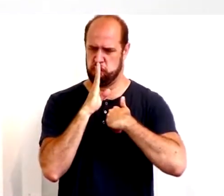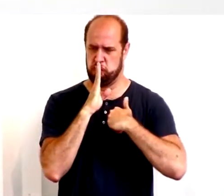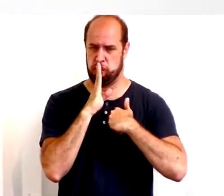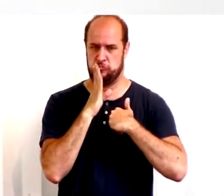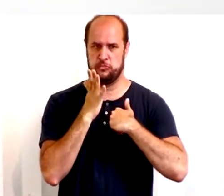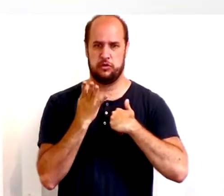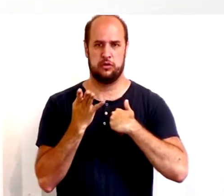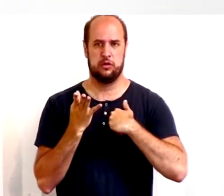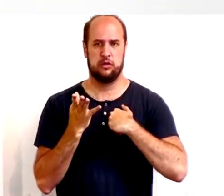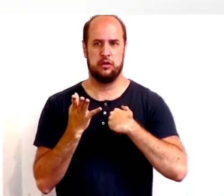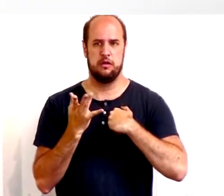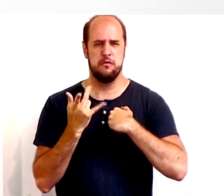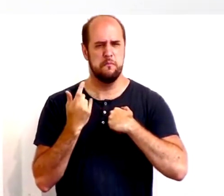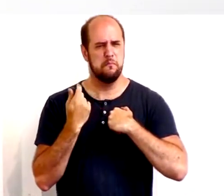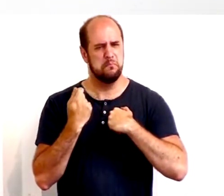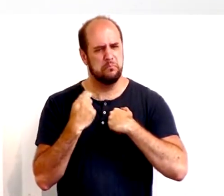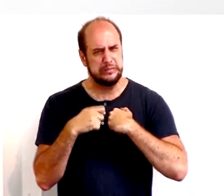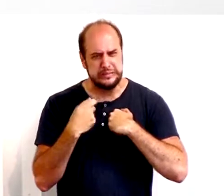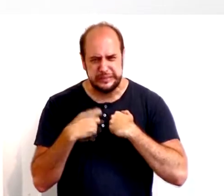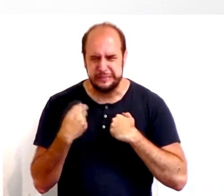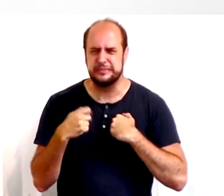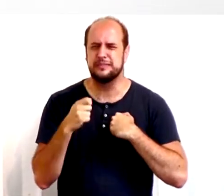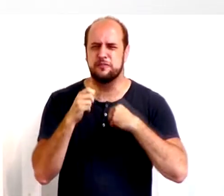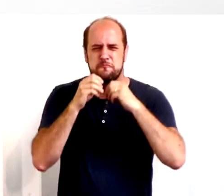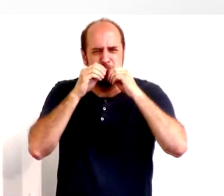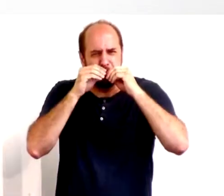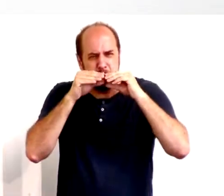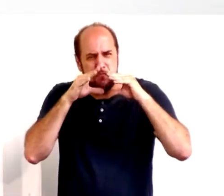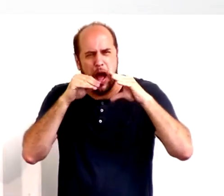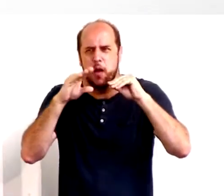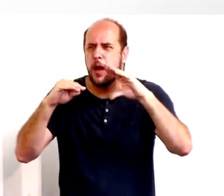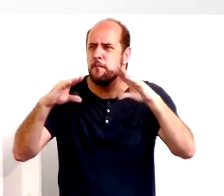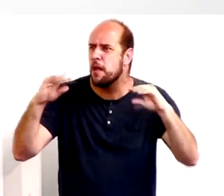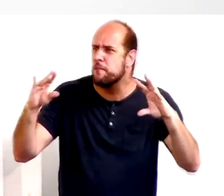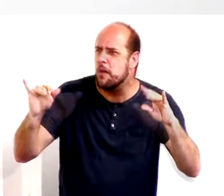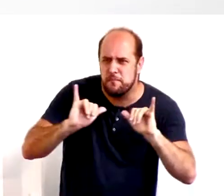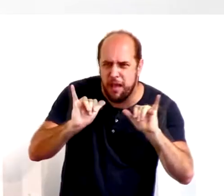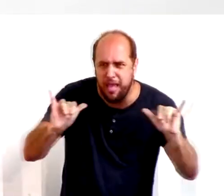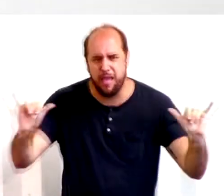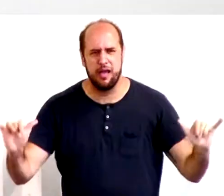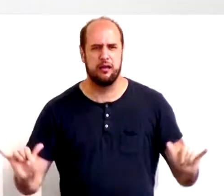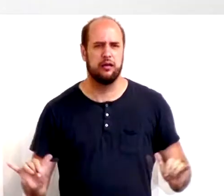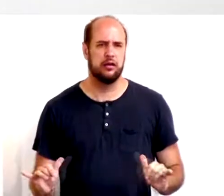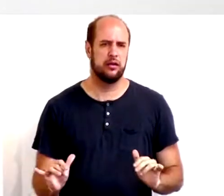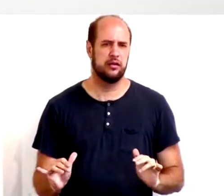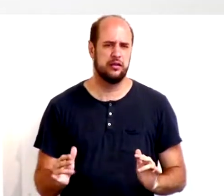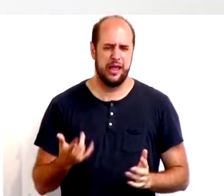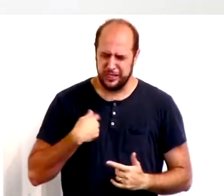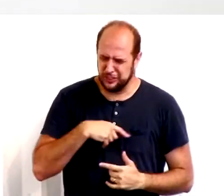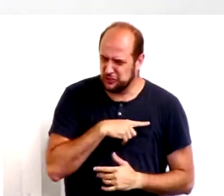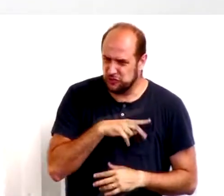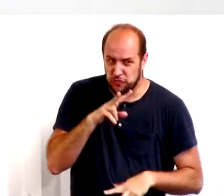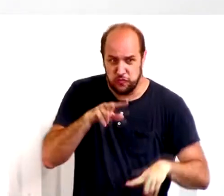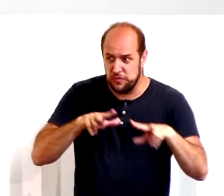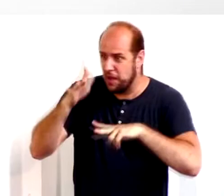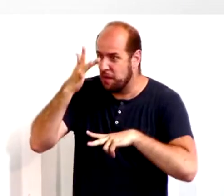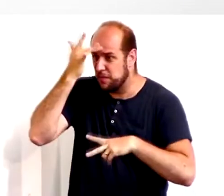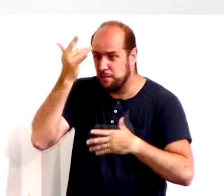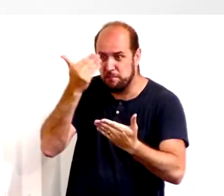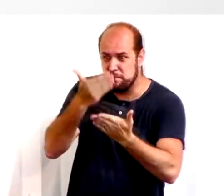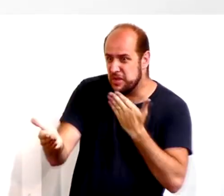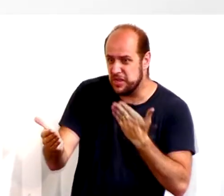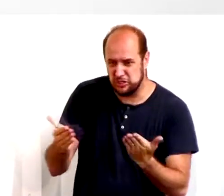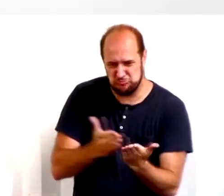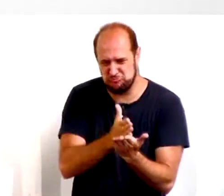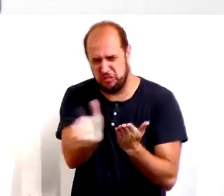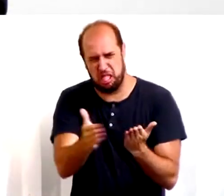Até quando a nossa boca não dirá? Até quando nós não choraremos e sofreremos pelos perdidos? Até